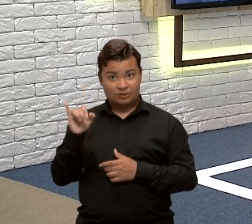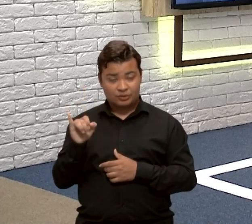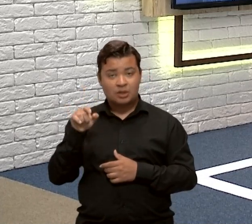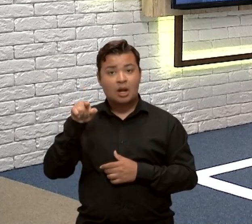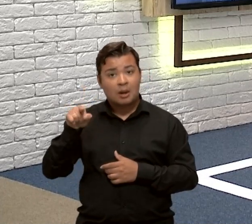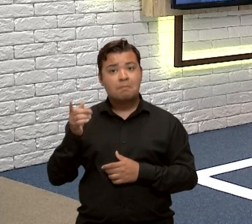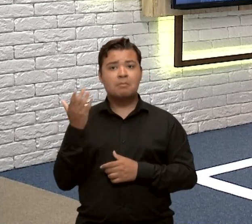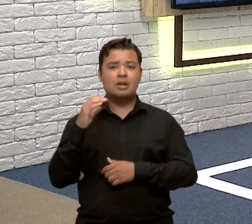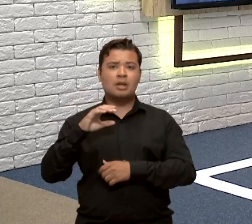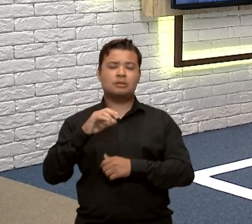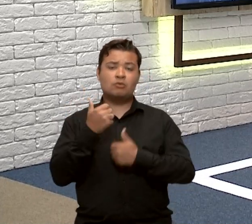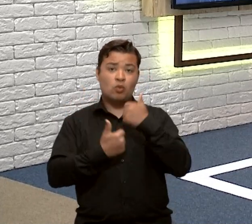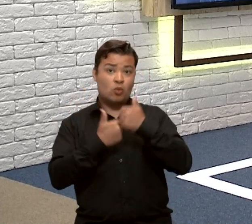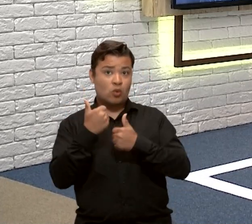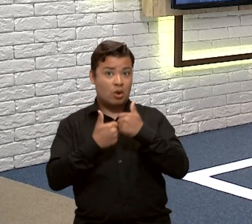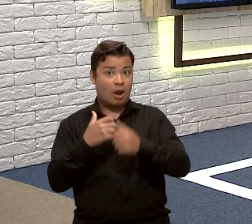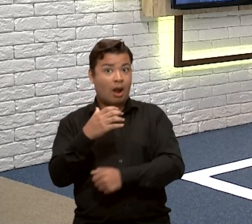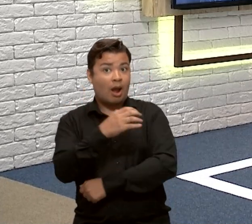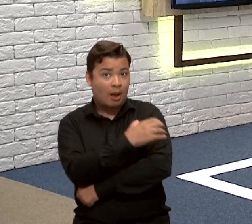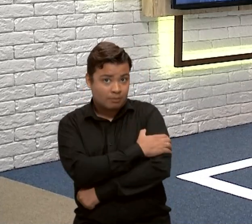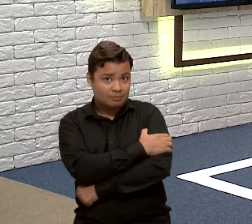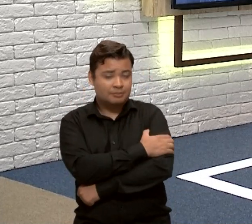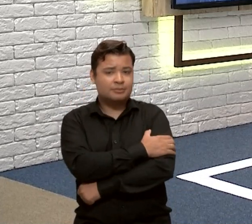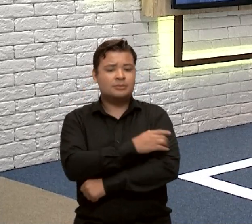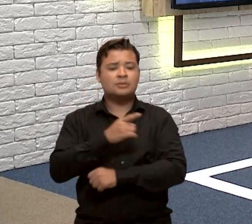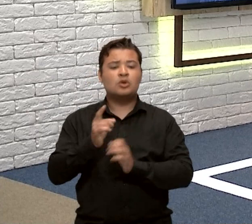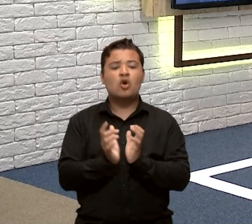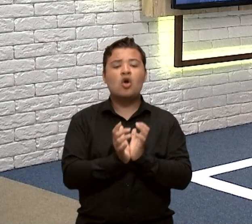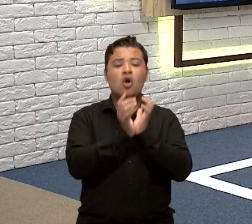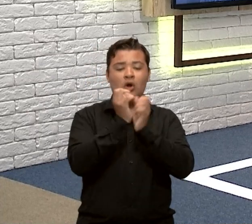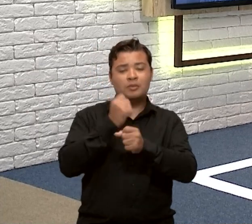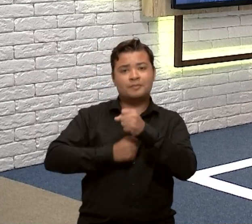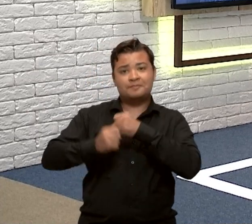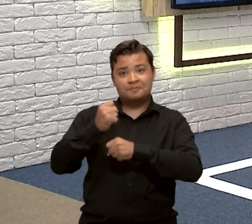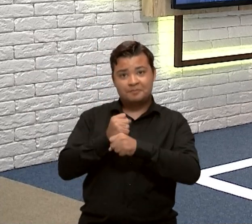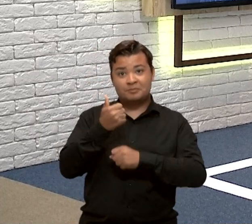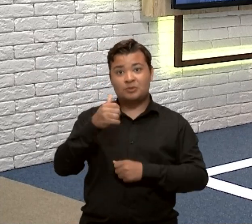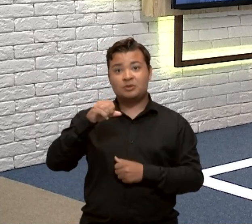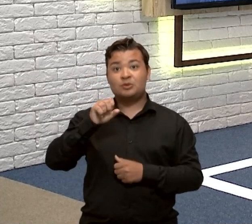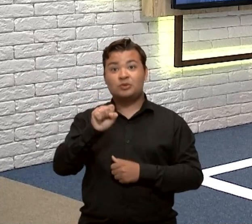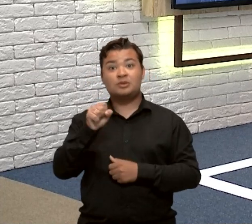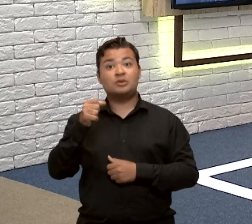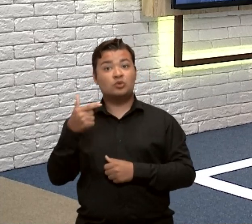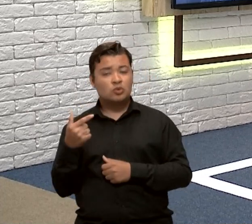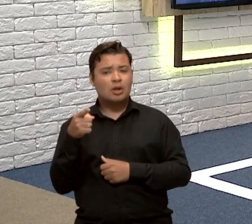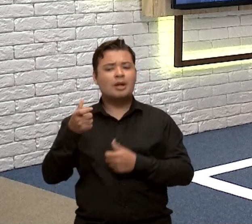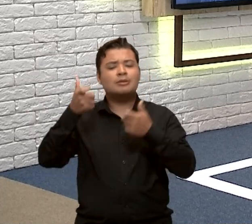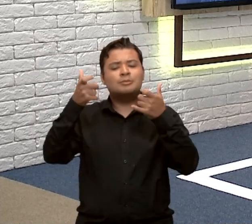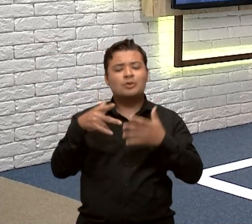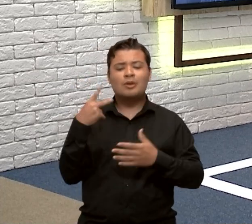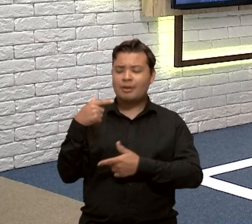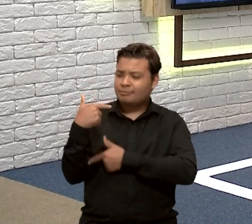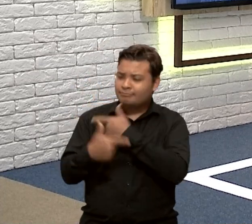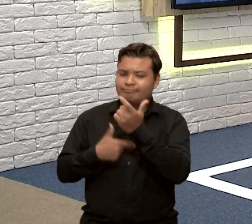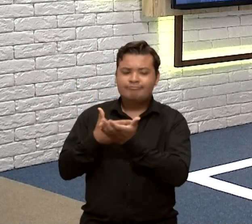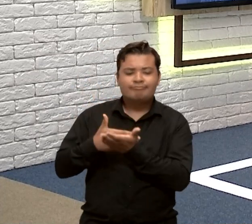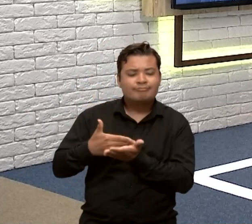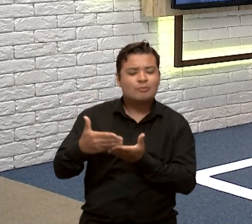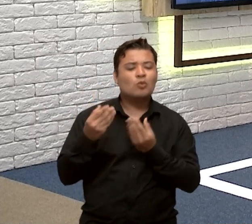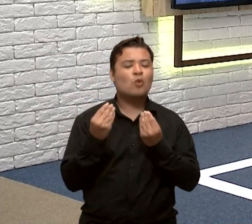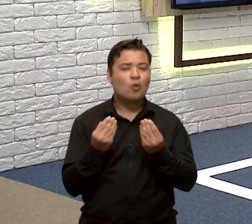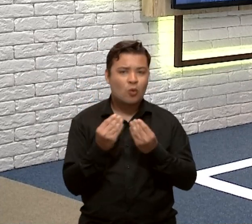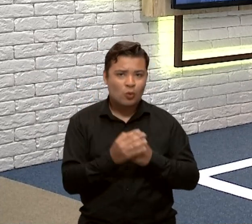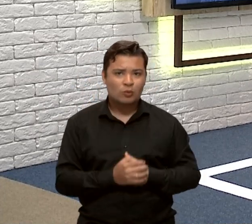da seleção brasileira da Copa de 82 e contou pra gente como foi o início da carreira, a atuação